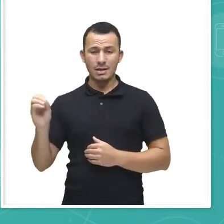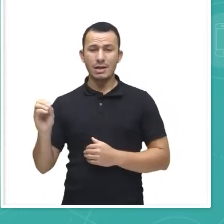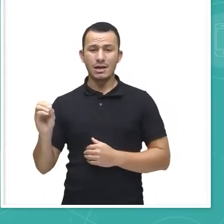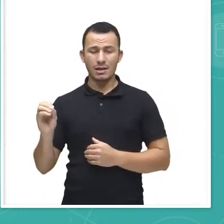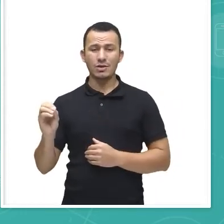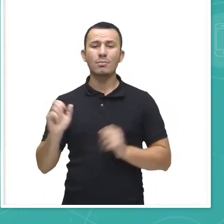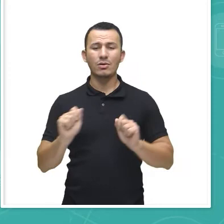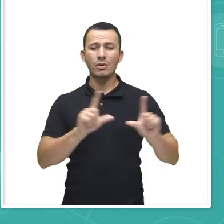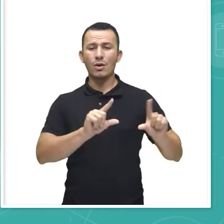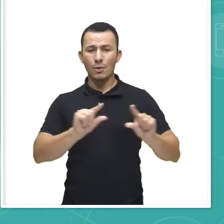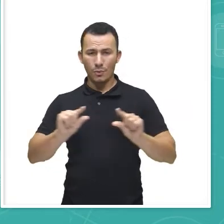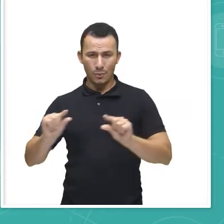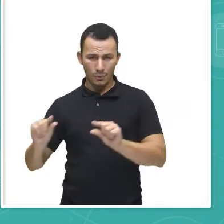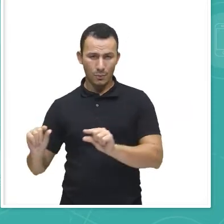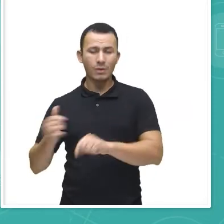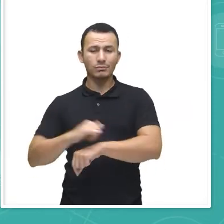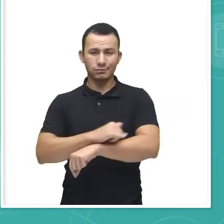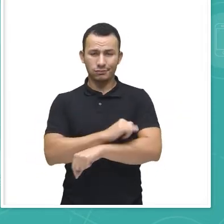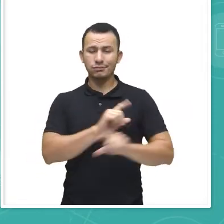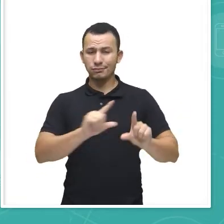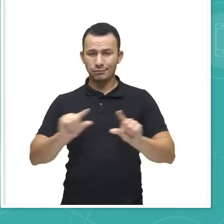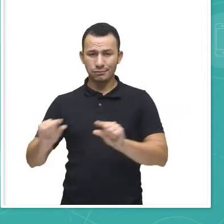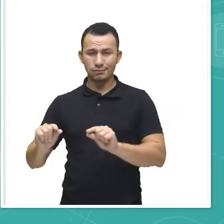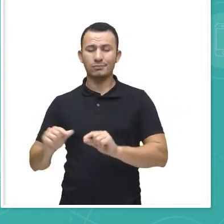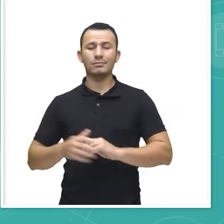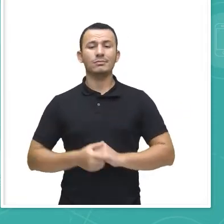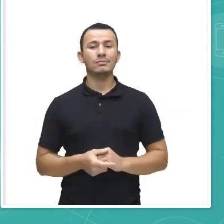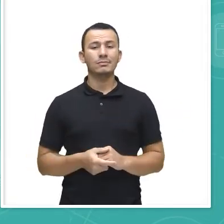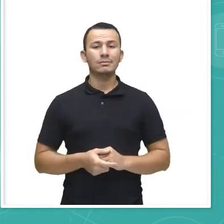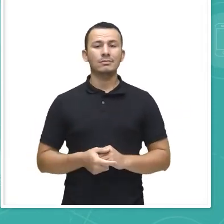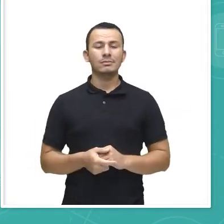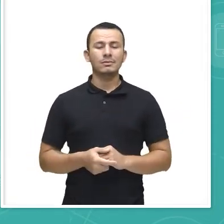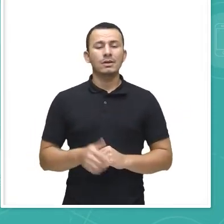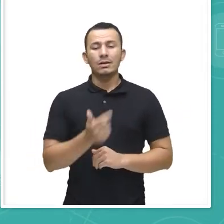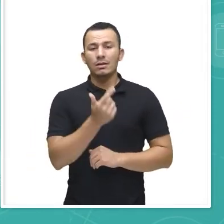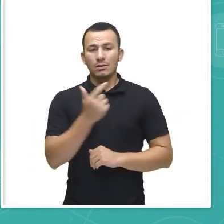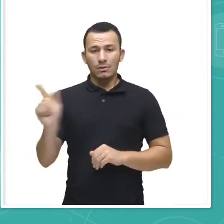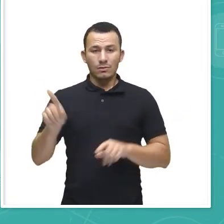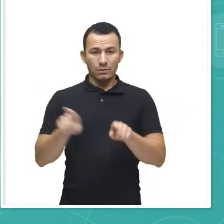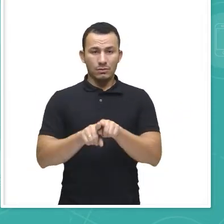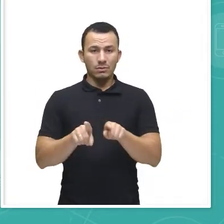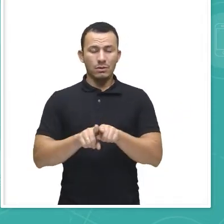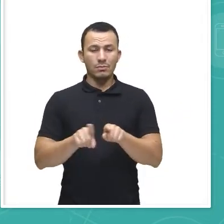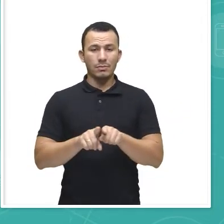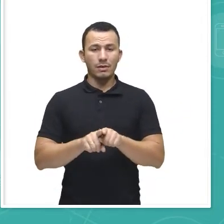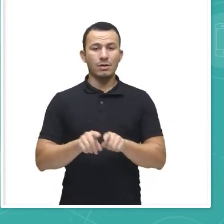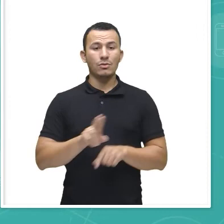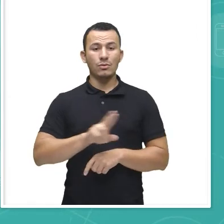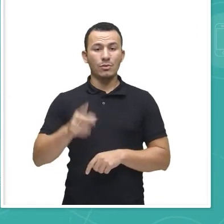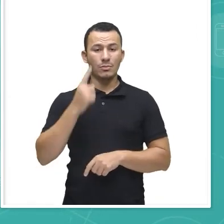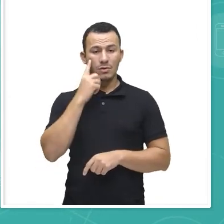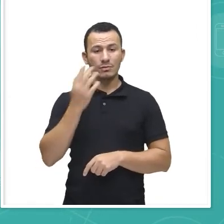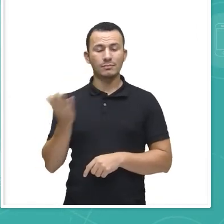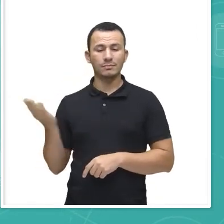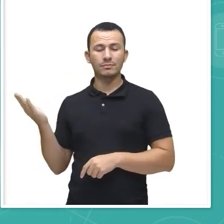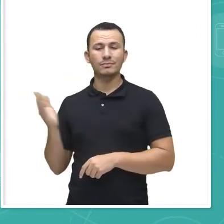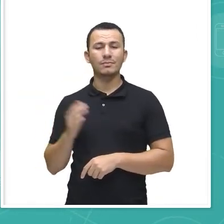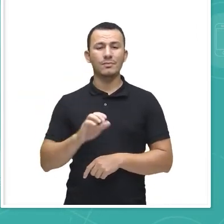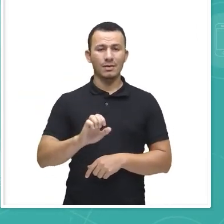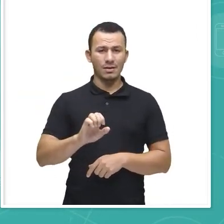atividade aeróbica bastante intensa. E nós temos outra atividade aeróbica também chamada spinning.